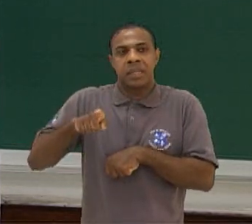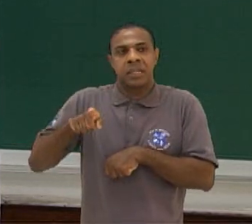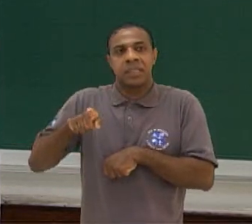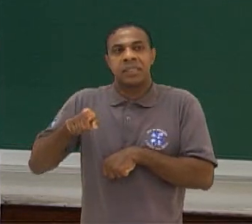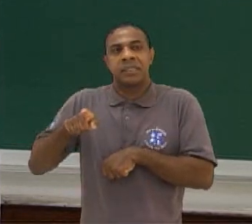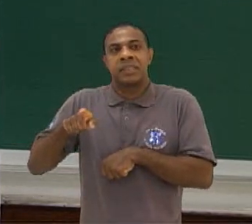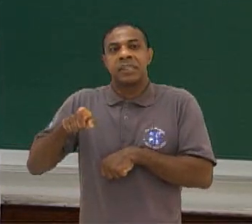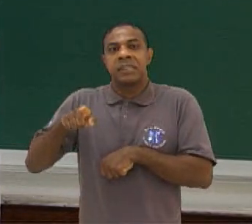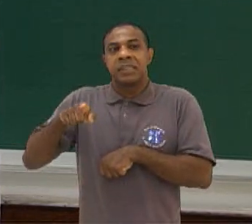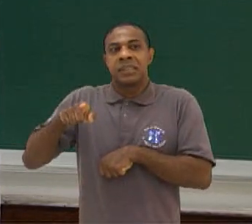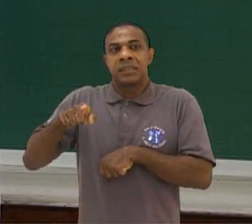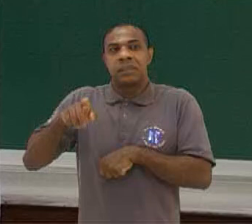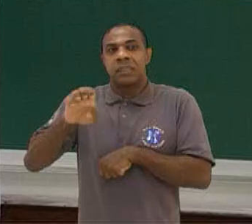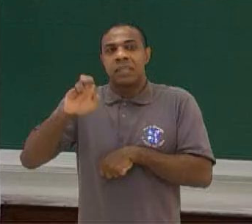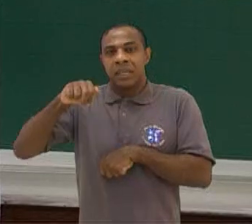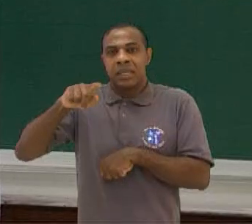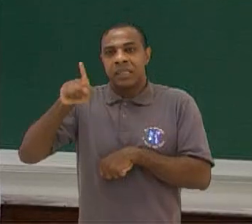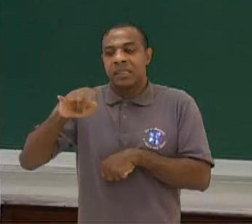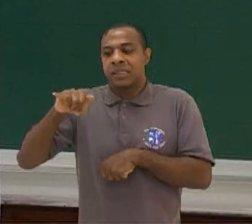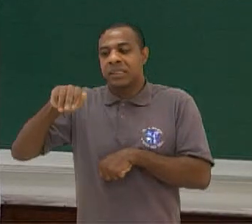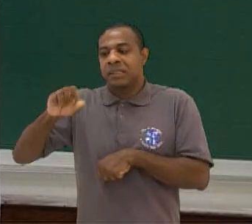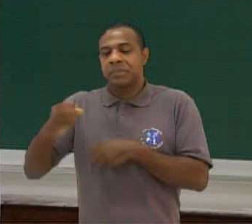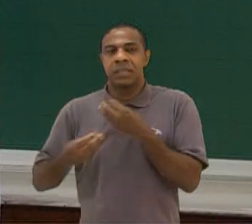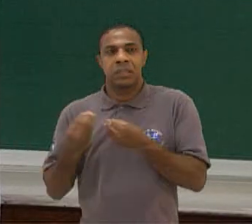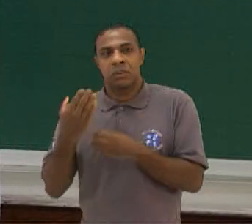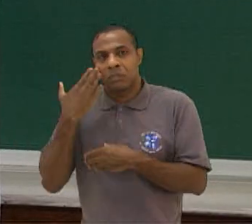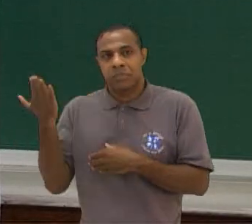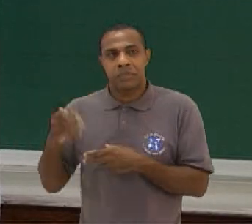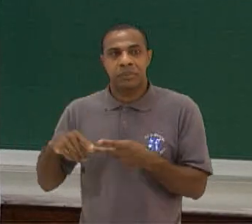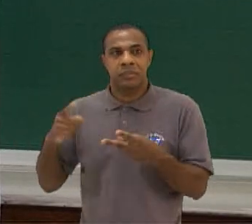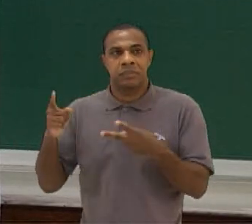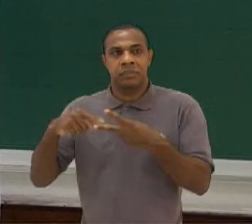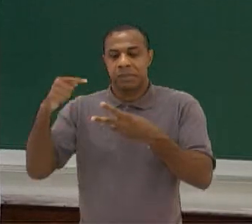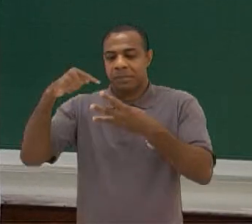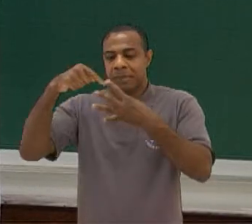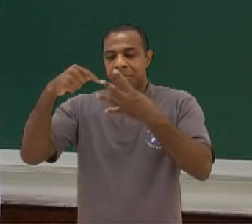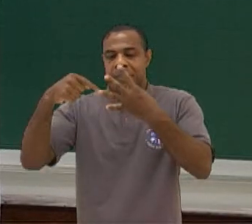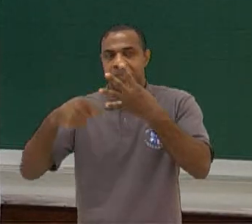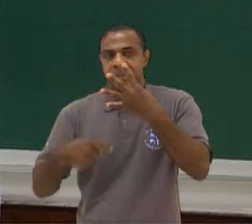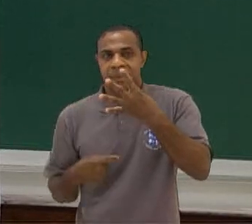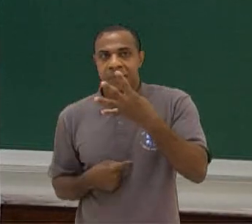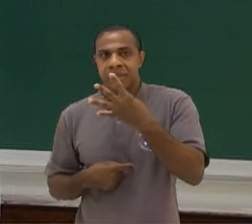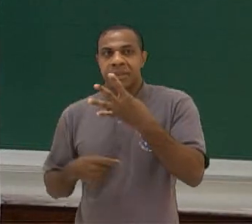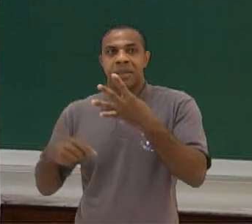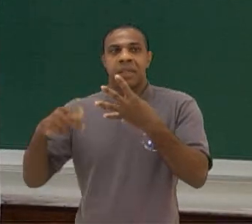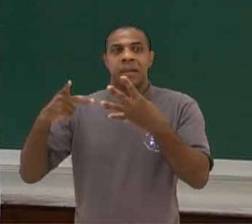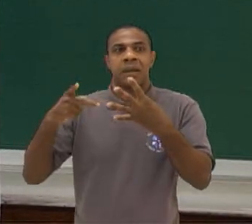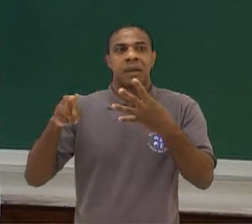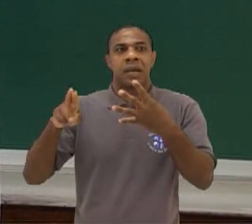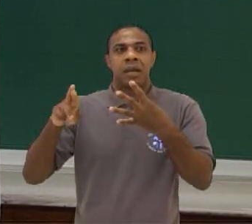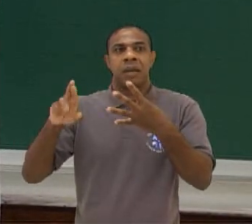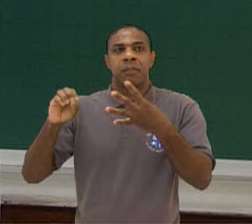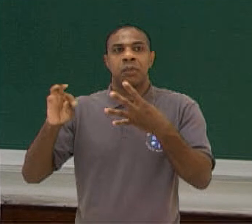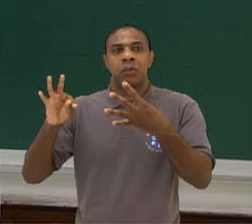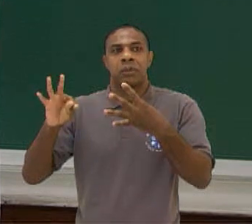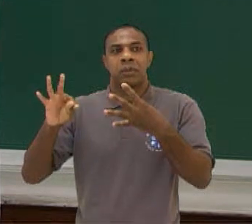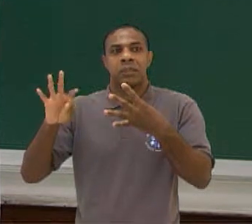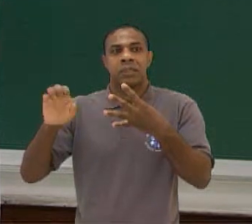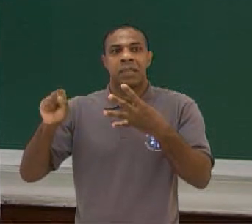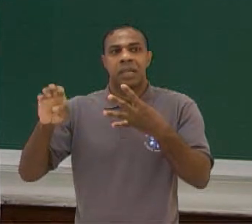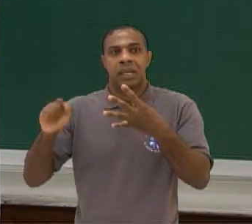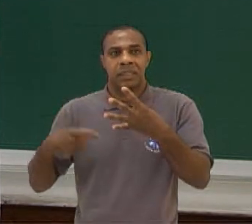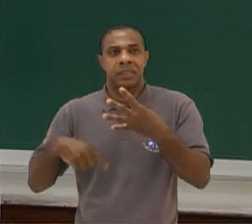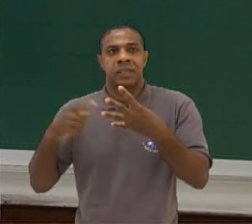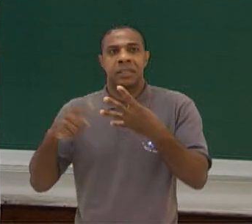notem, amilase, termina em ase, é enzima, tá? Protease, que são dois tipos, a tripsina e a quimiotripsina. Proteases